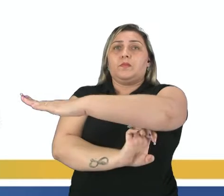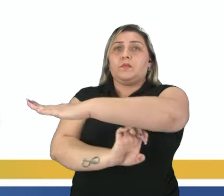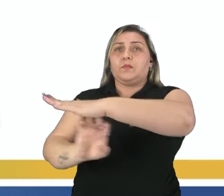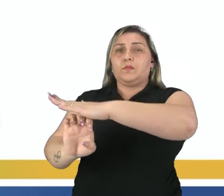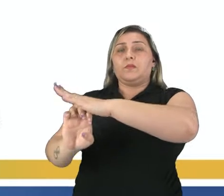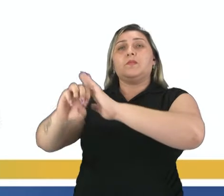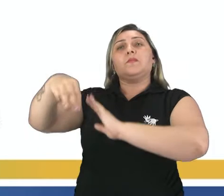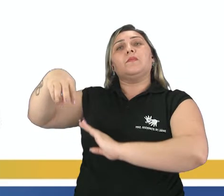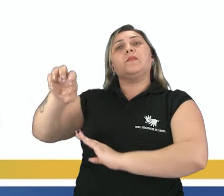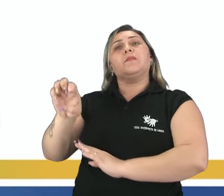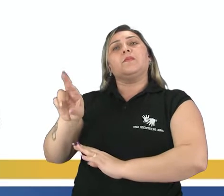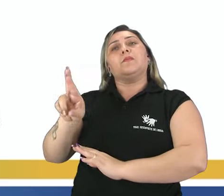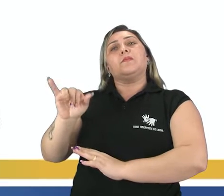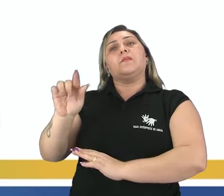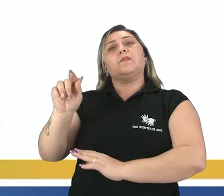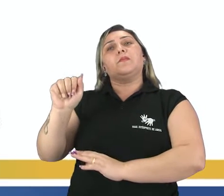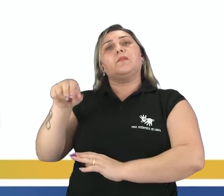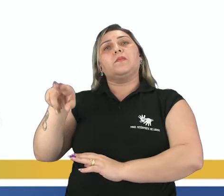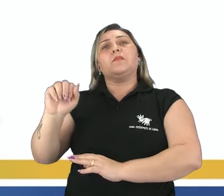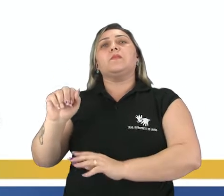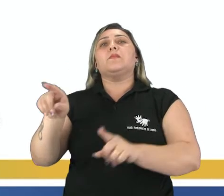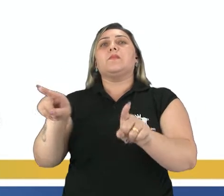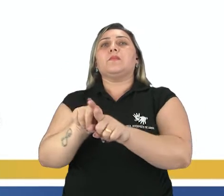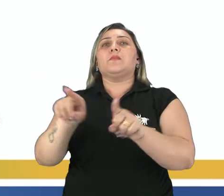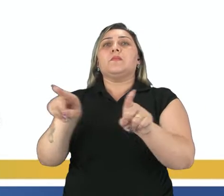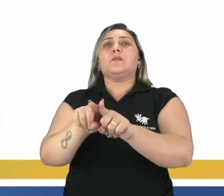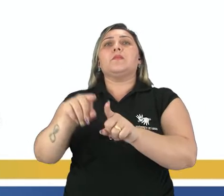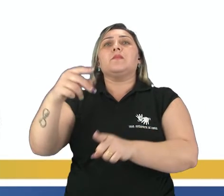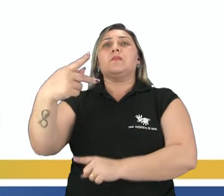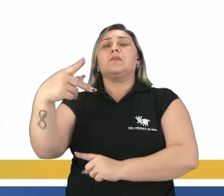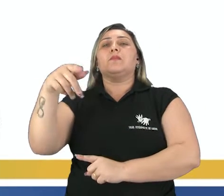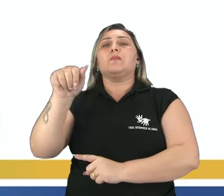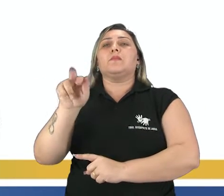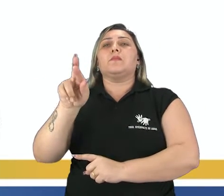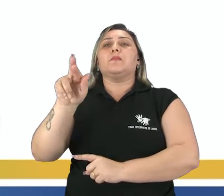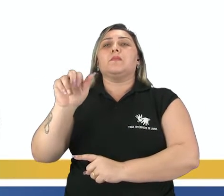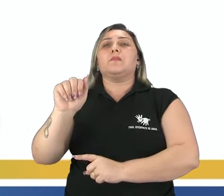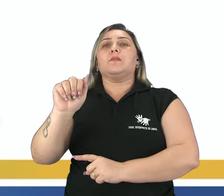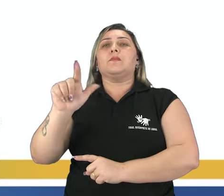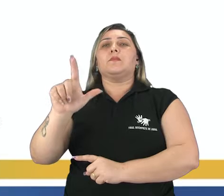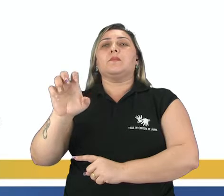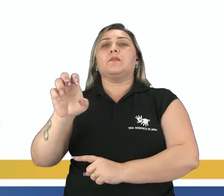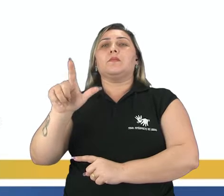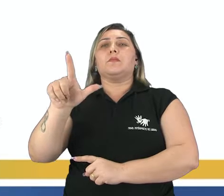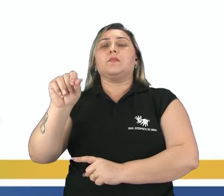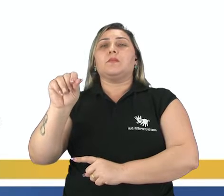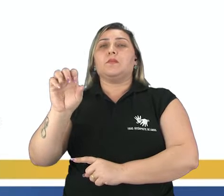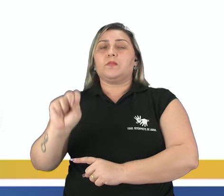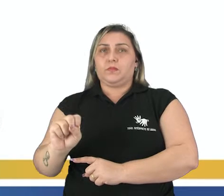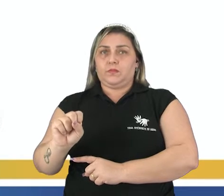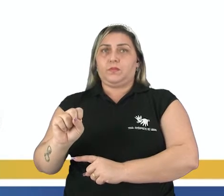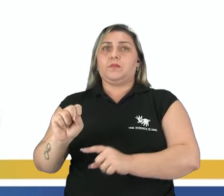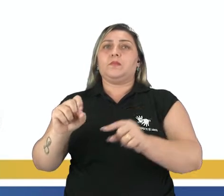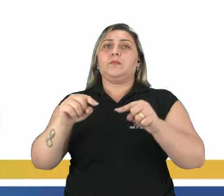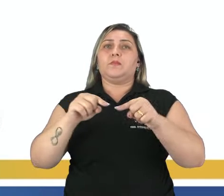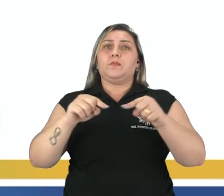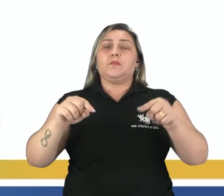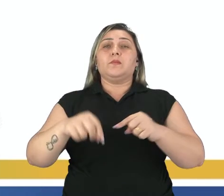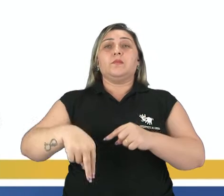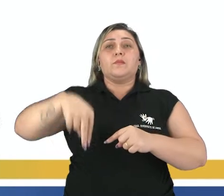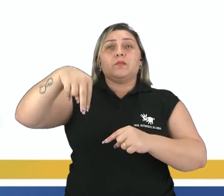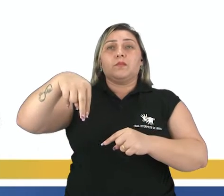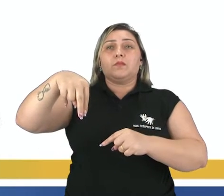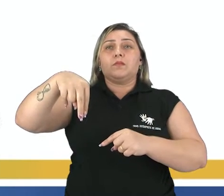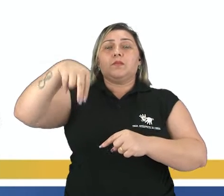os paralelos, conforme vocês veem aí na imagem, logo abaixo. Nós temos os polos nas extremidades norte